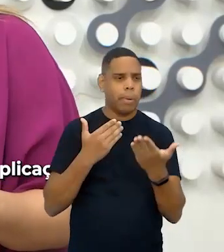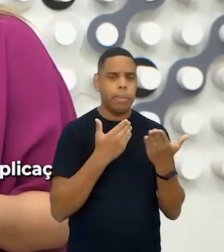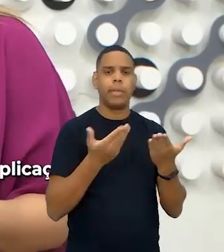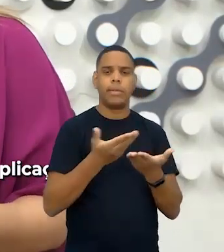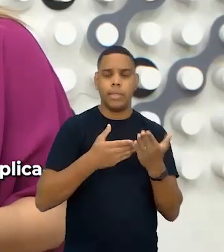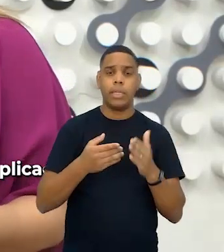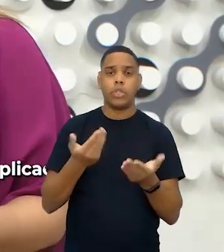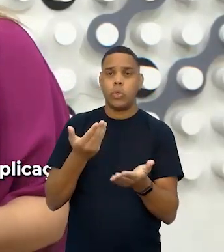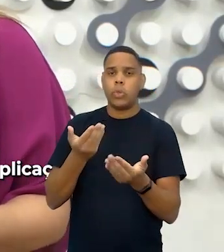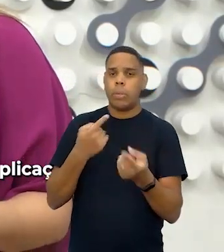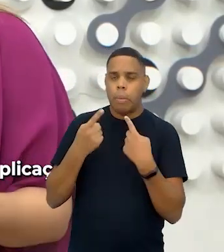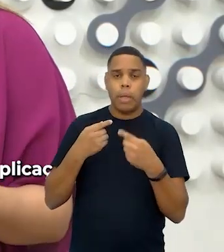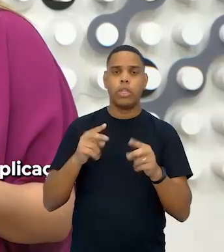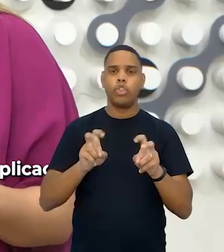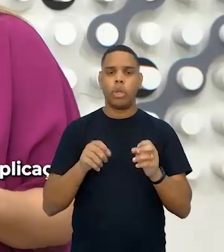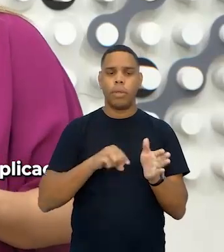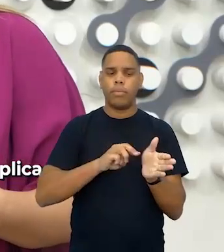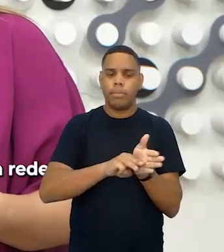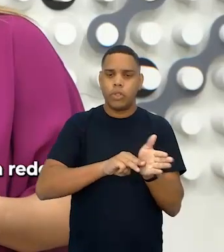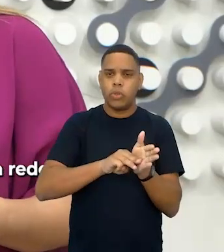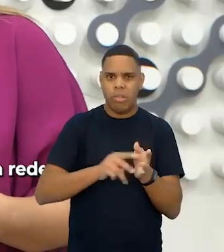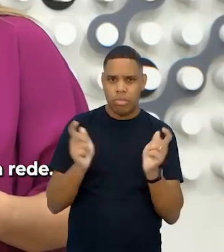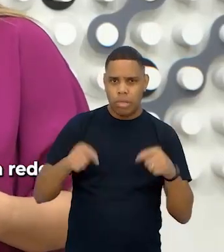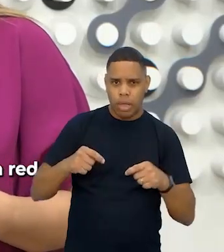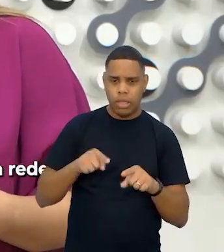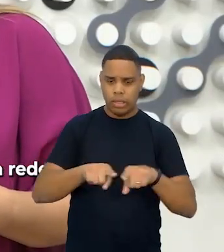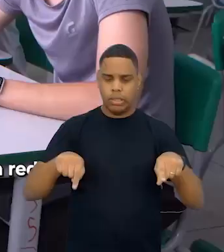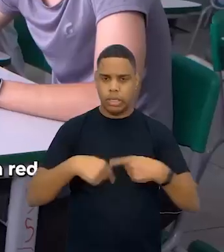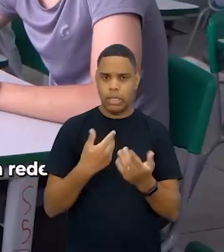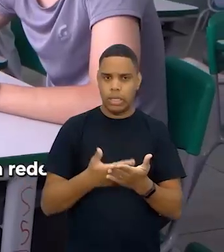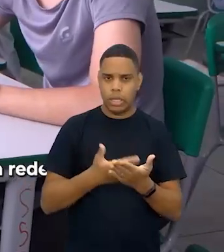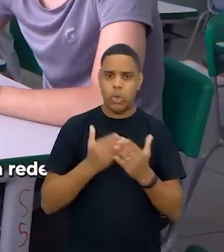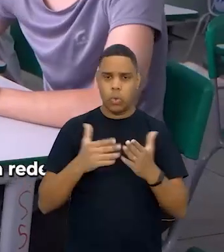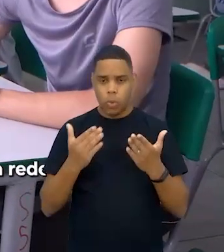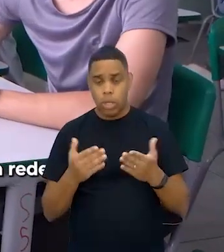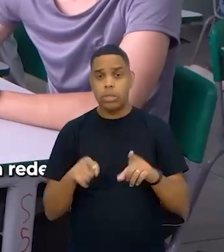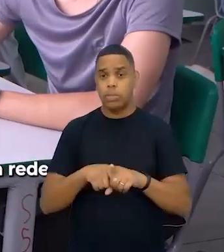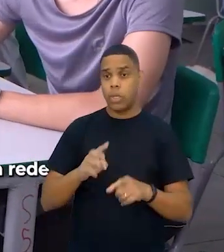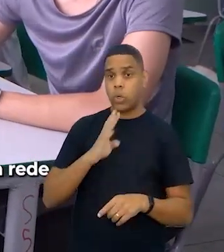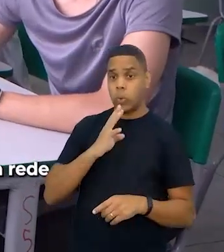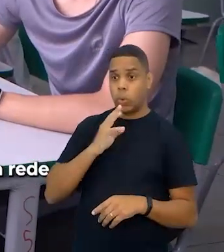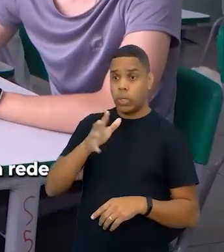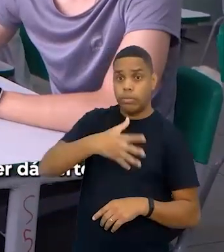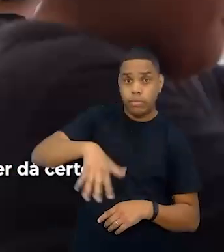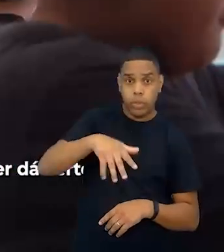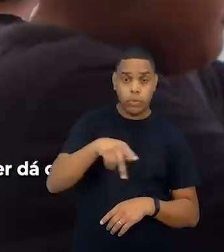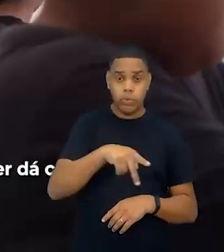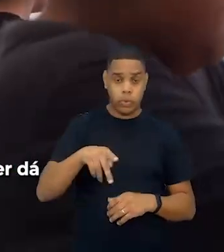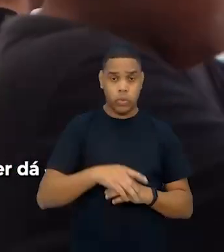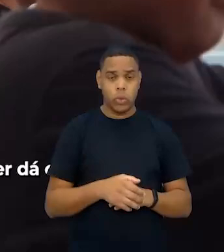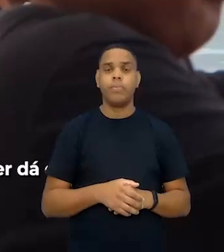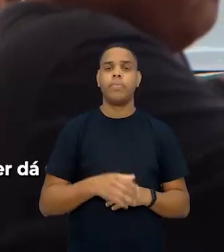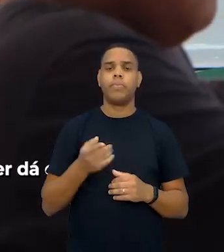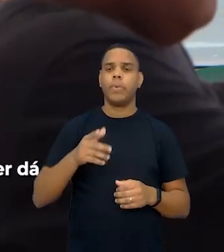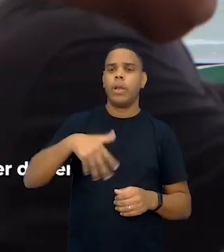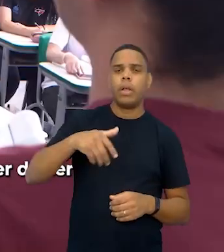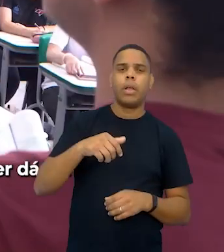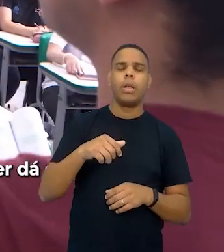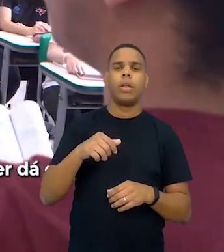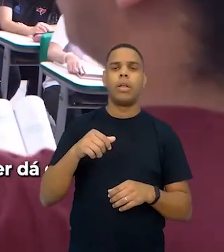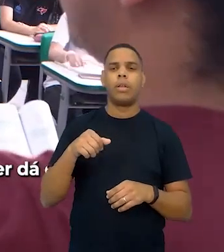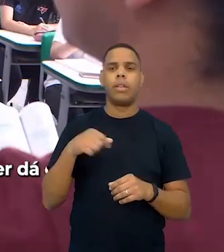discuta metodologias possíveis para aplicação em sala de aula, com o conhecimento da própria rede. Então, o que a rede faz que